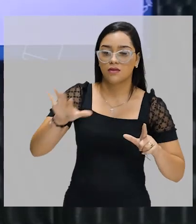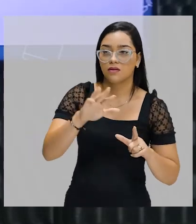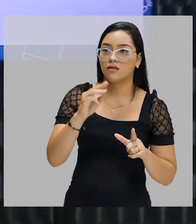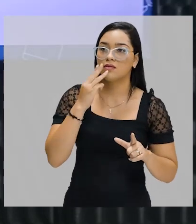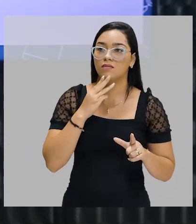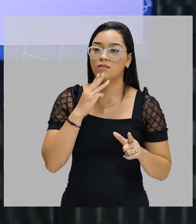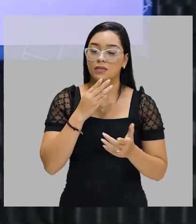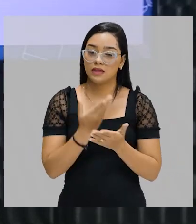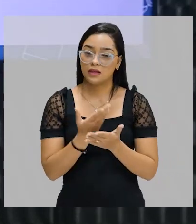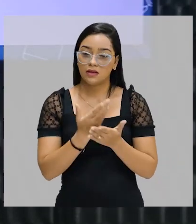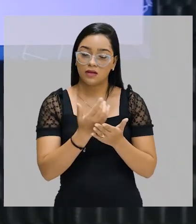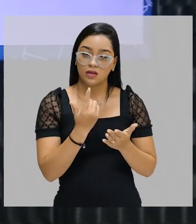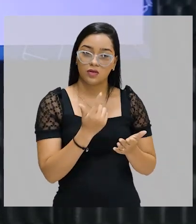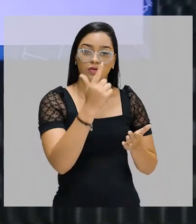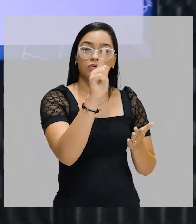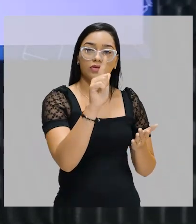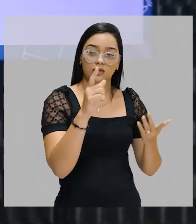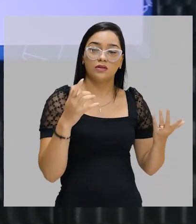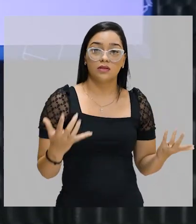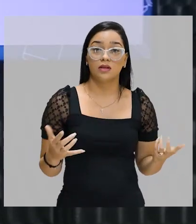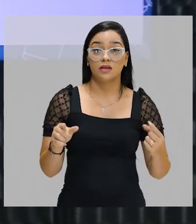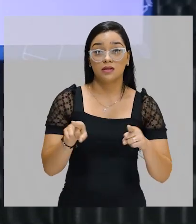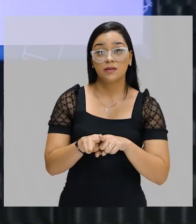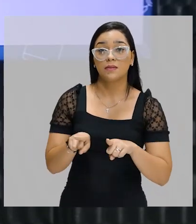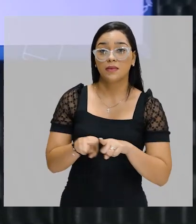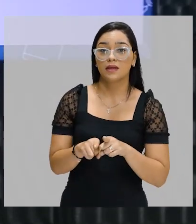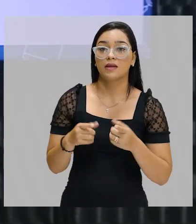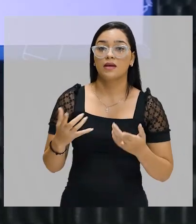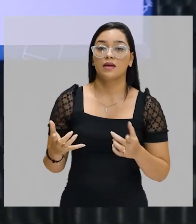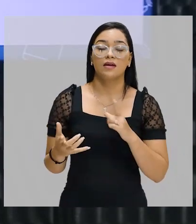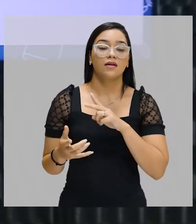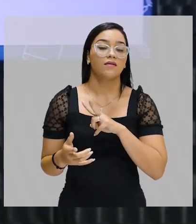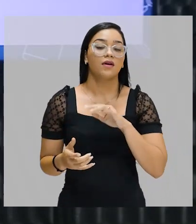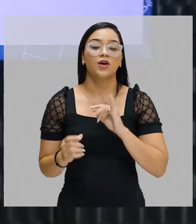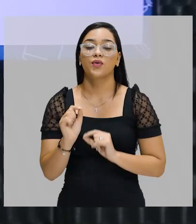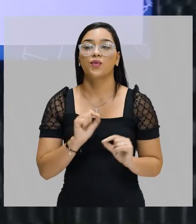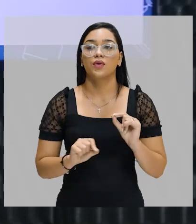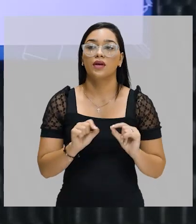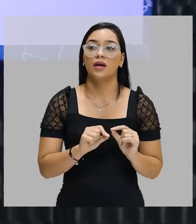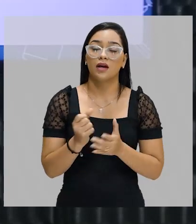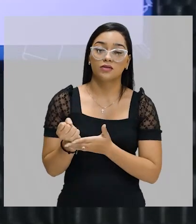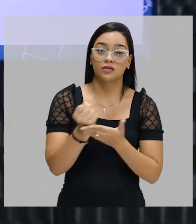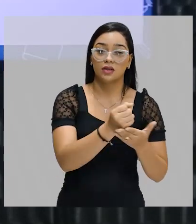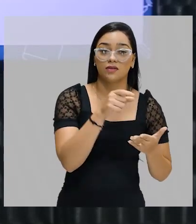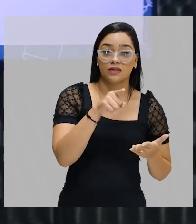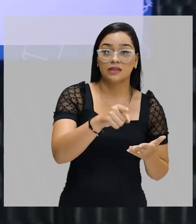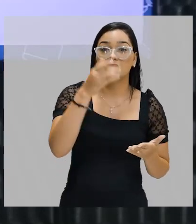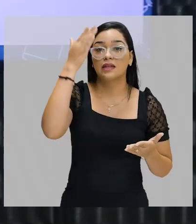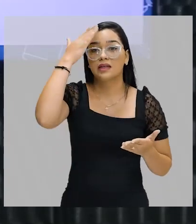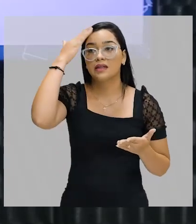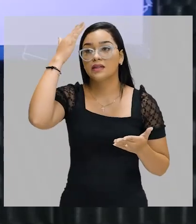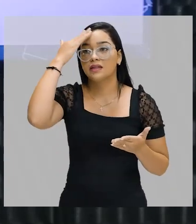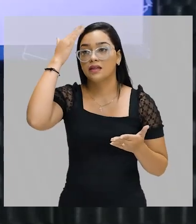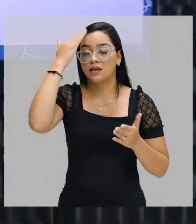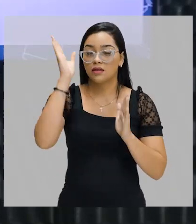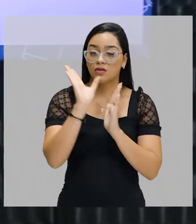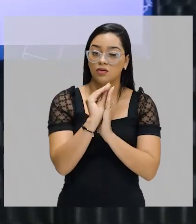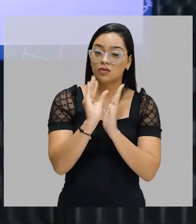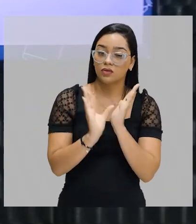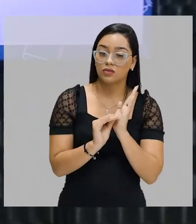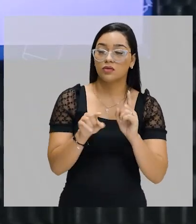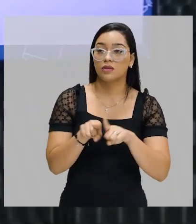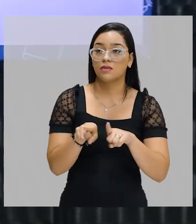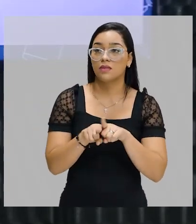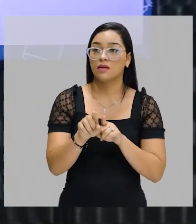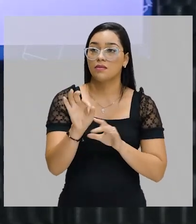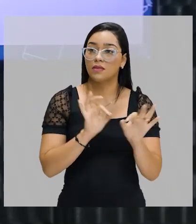essa aula e outras, ok? E isso aí vai ajudar com que você entenda o conteúdo, né? E fique